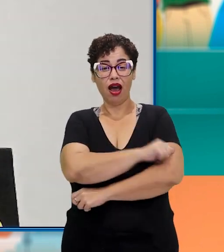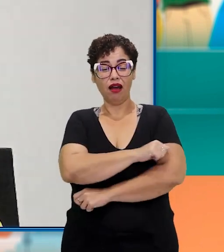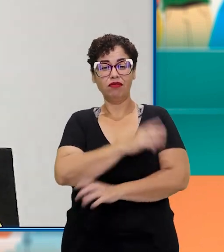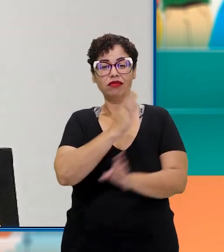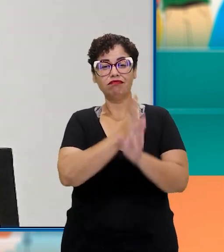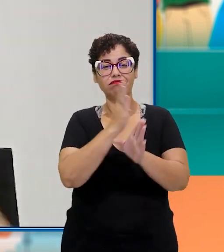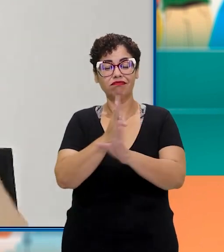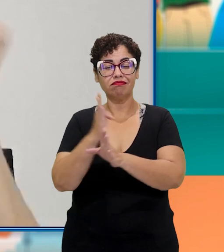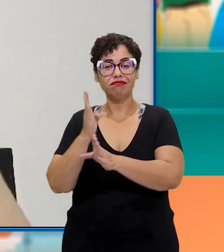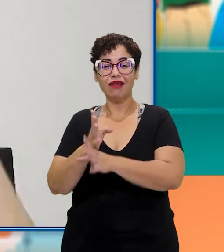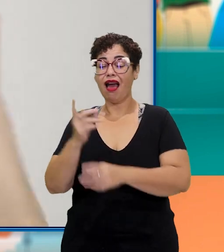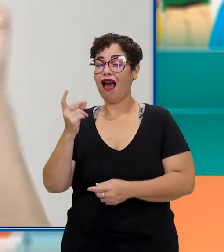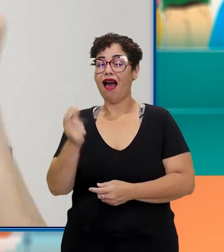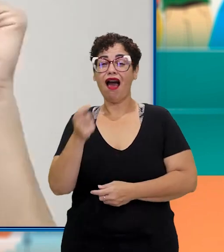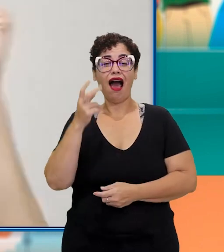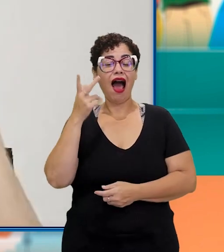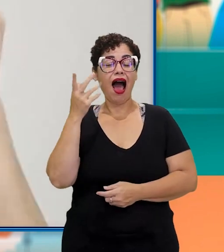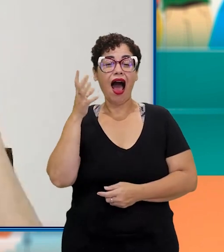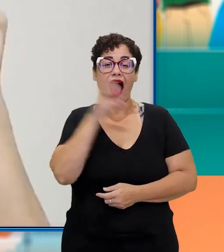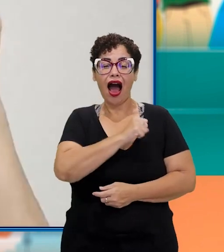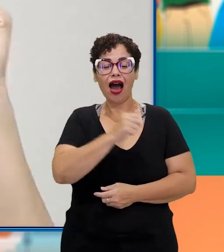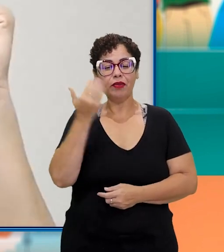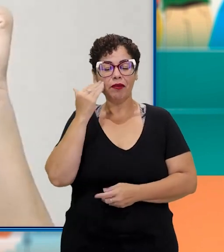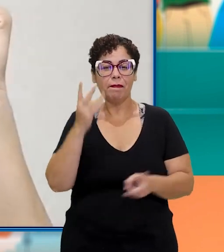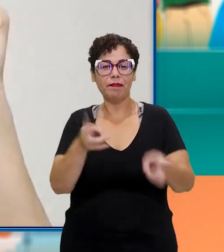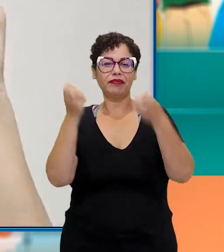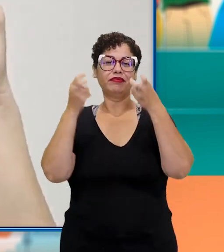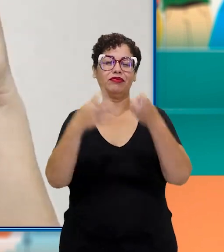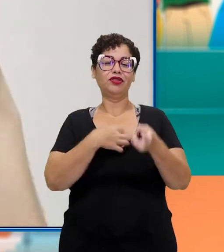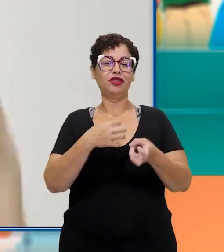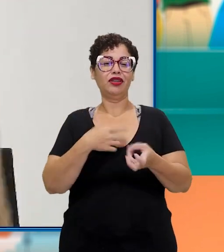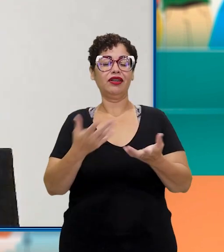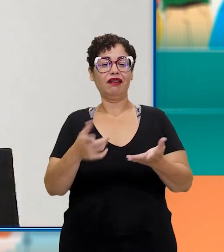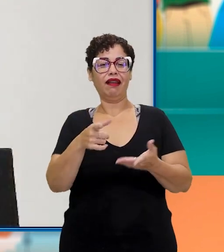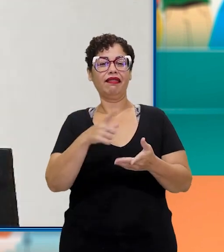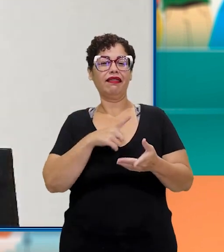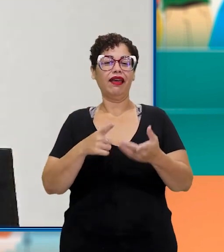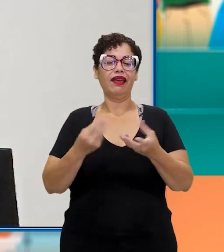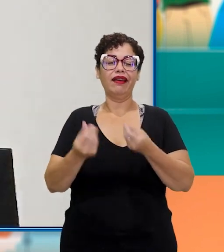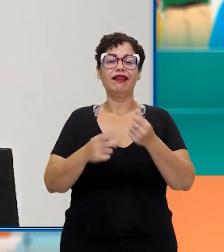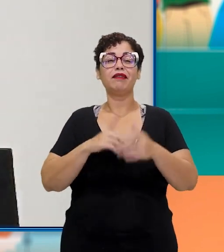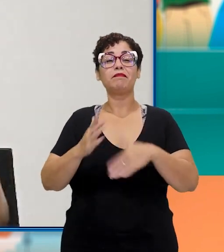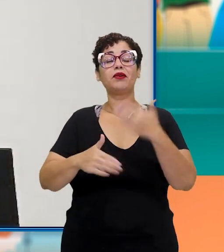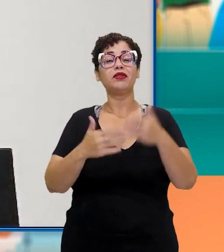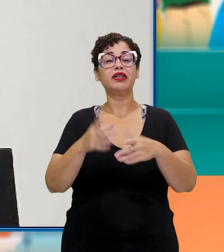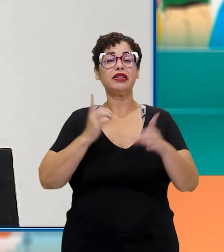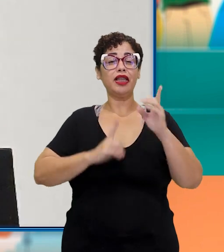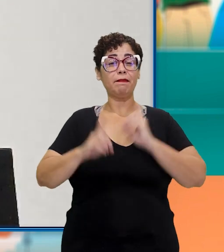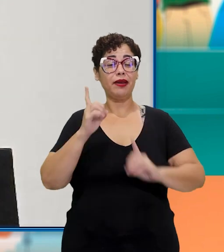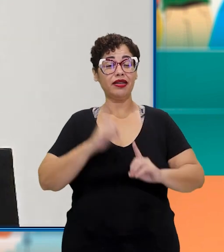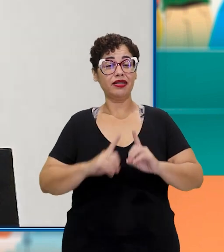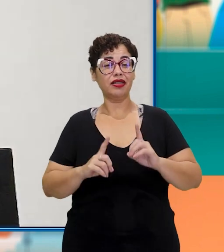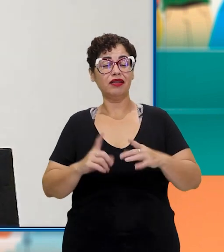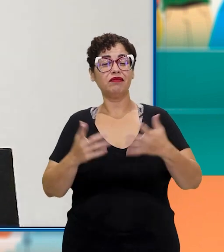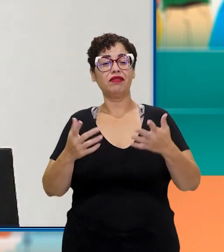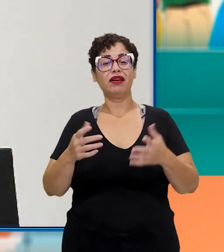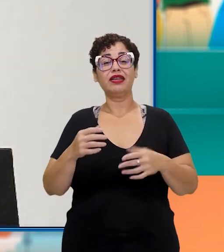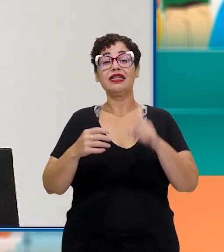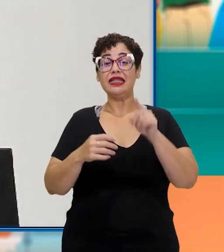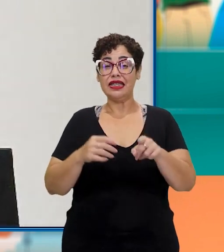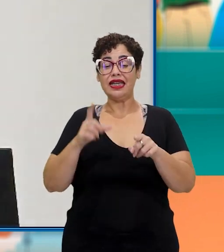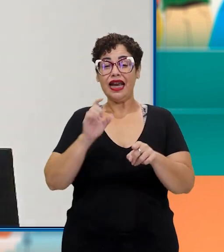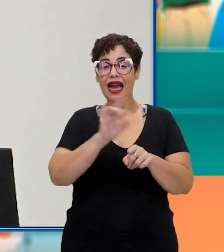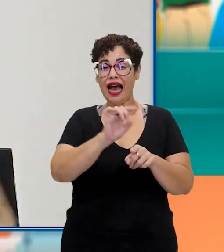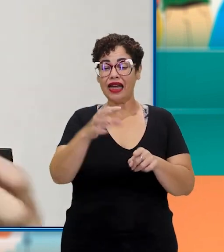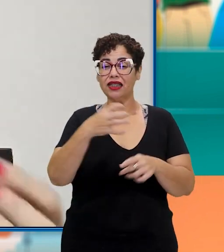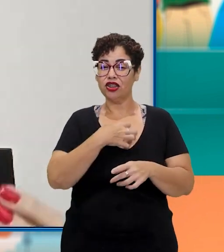aluno identifica com muito mais facilidade quando este aluno enfrenta, por exemplo, um processo depressivo, uma